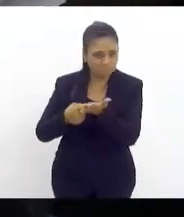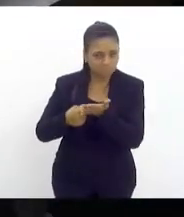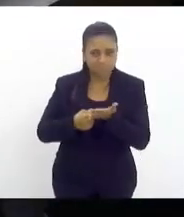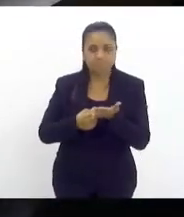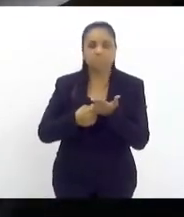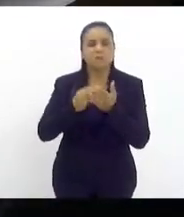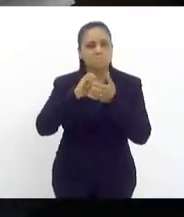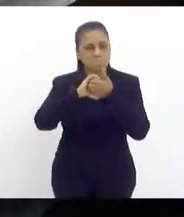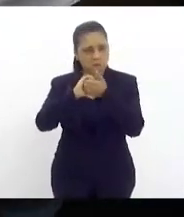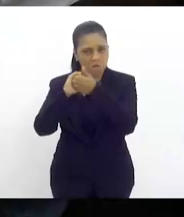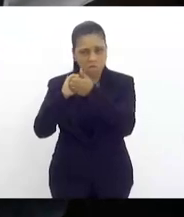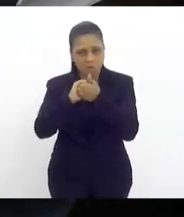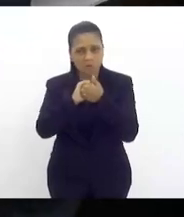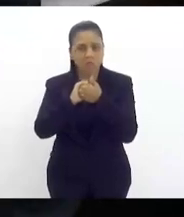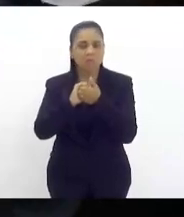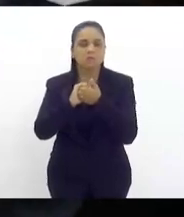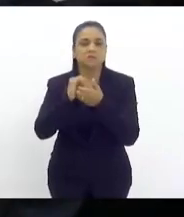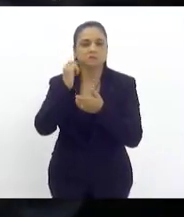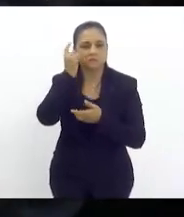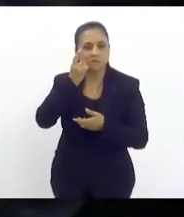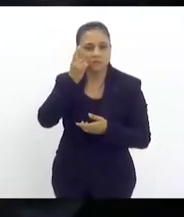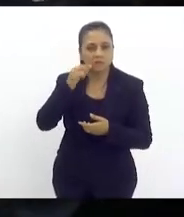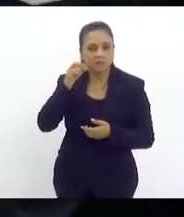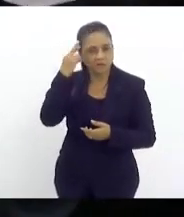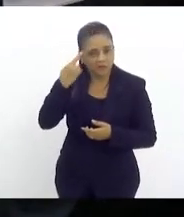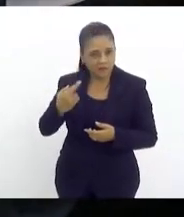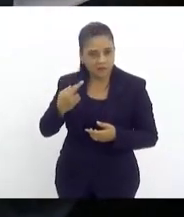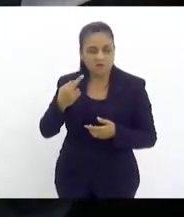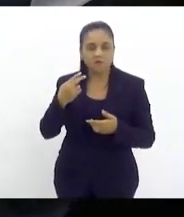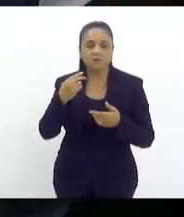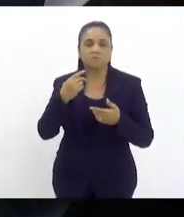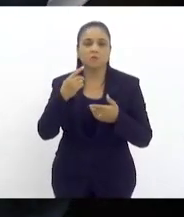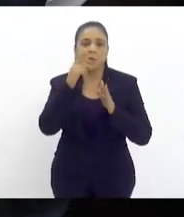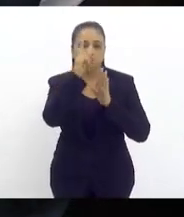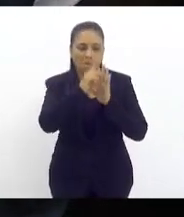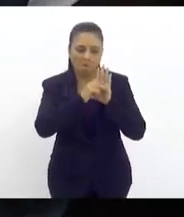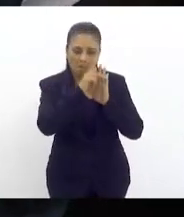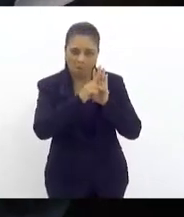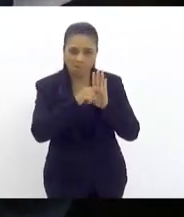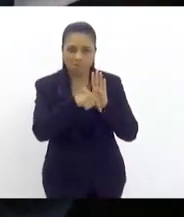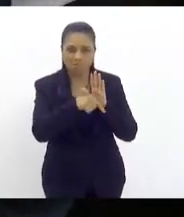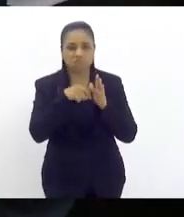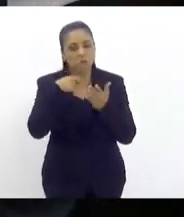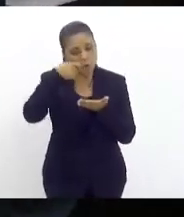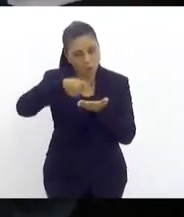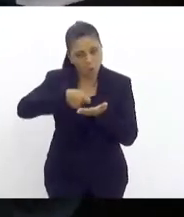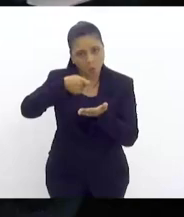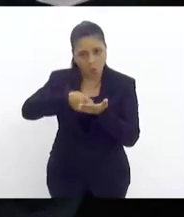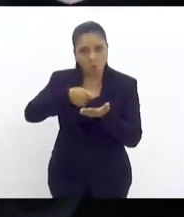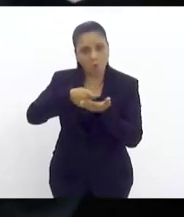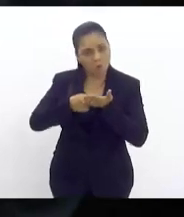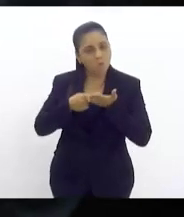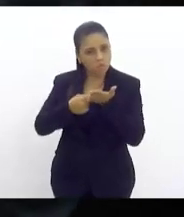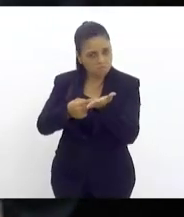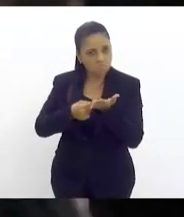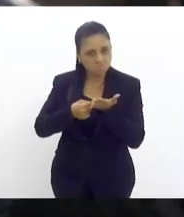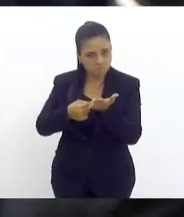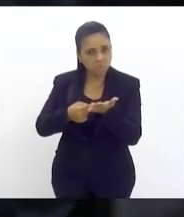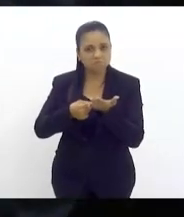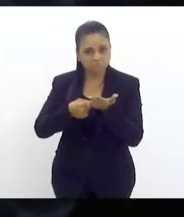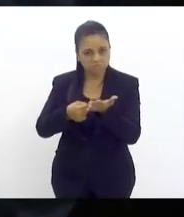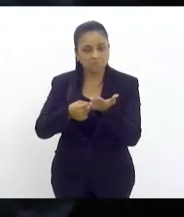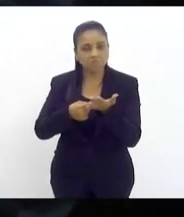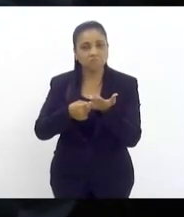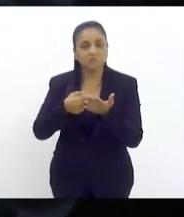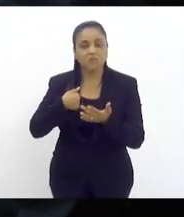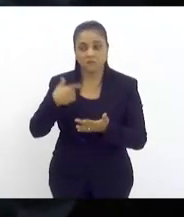deputada Renata, pelo projeto. E a senhora que é uma deputada que cumpre acordo. A gente teve aqui